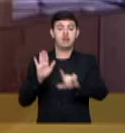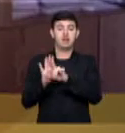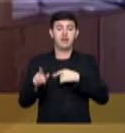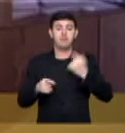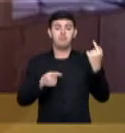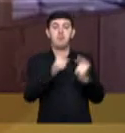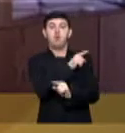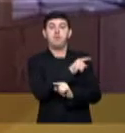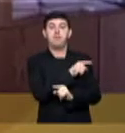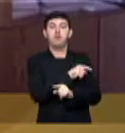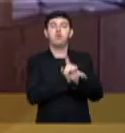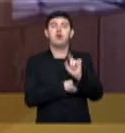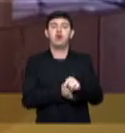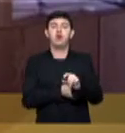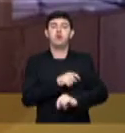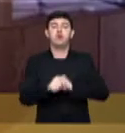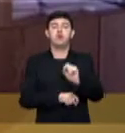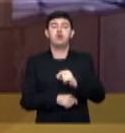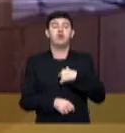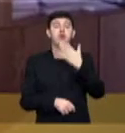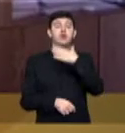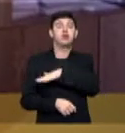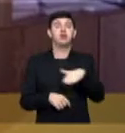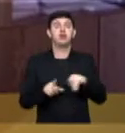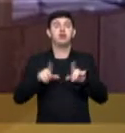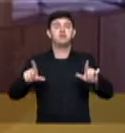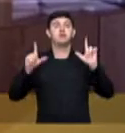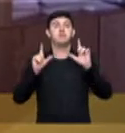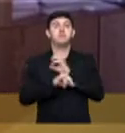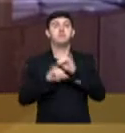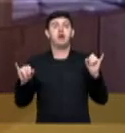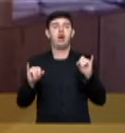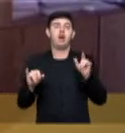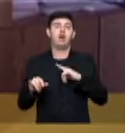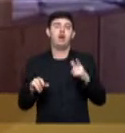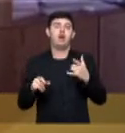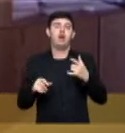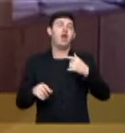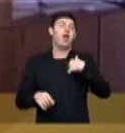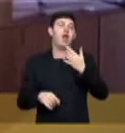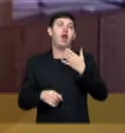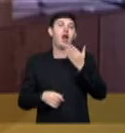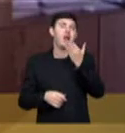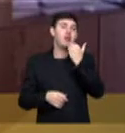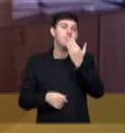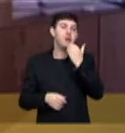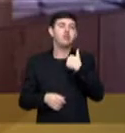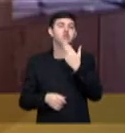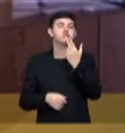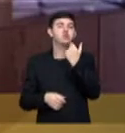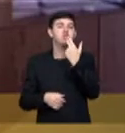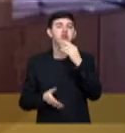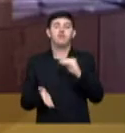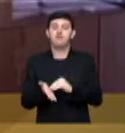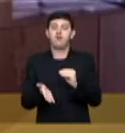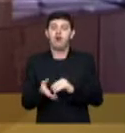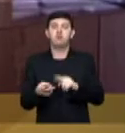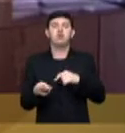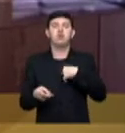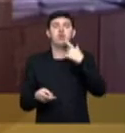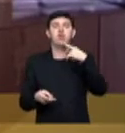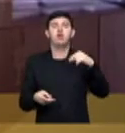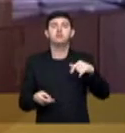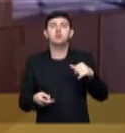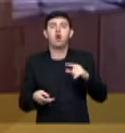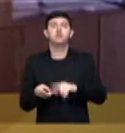proibiu a publicidade dirigida a crianças de alimentos e bebidas pobres e nutrientes e com alto teor de açúcar e gorduras saturadas em sódio. Não vamos aqui,